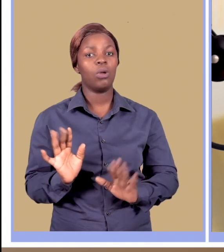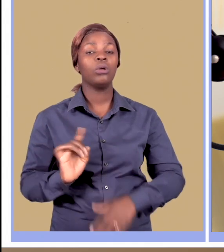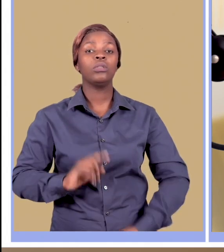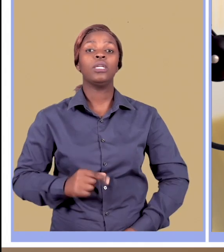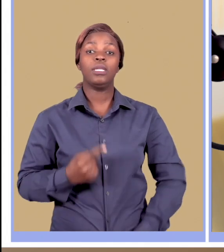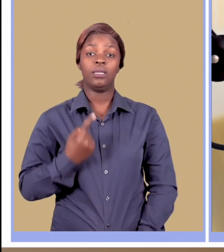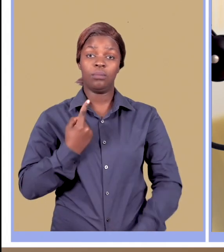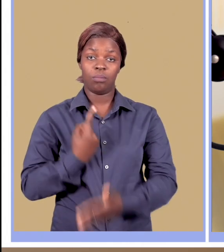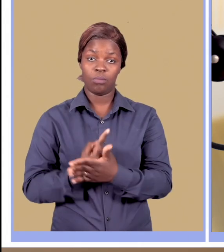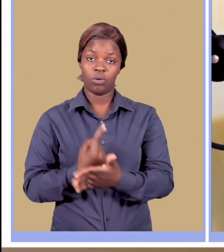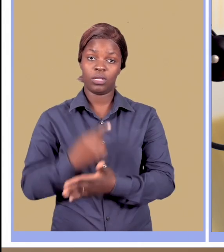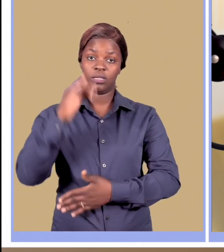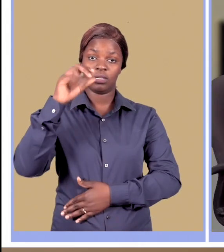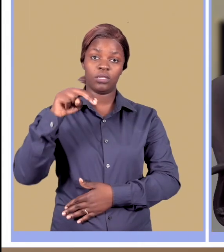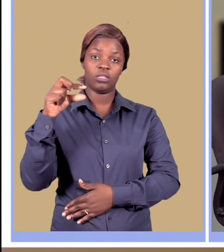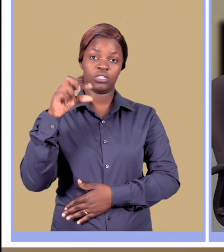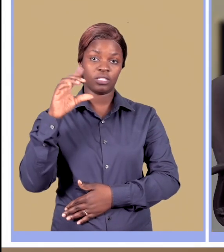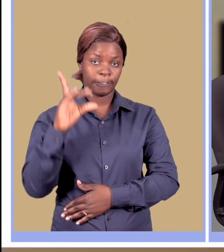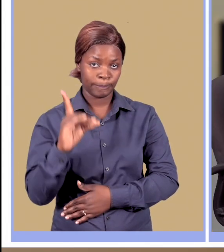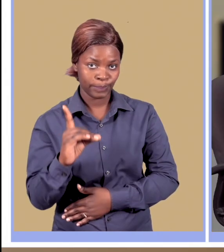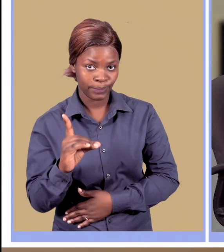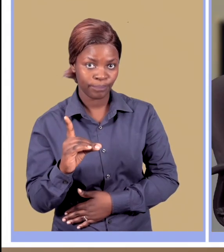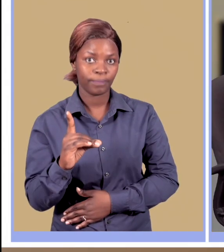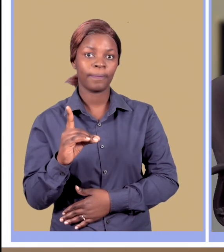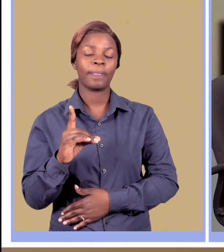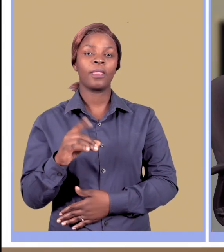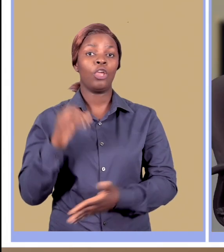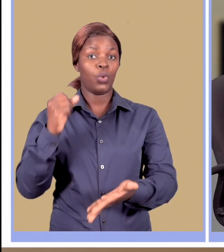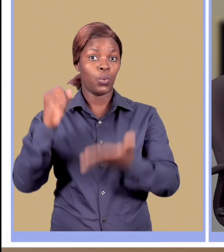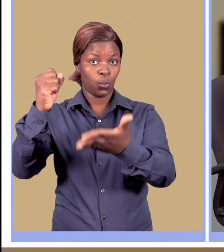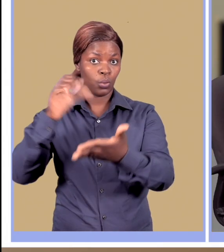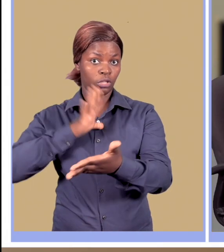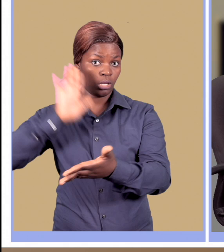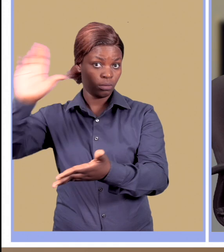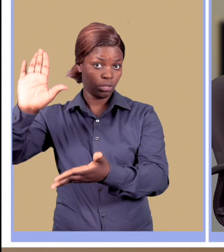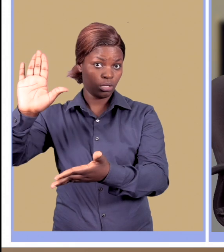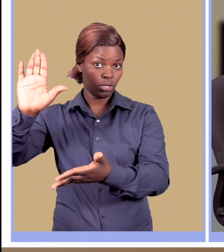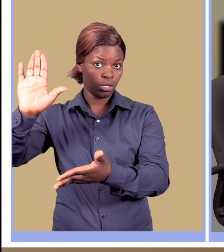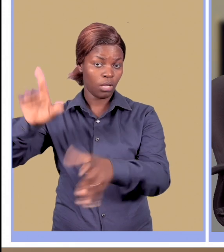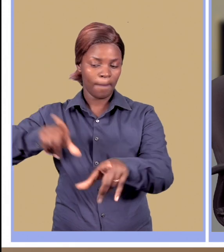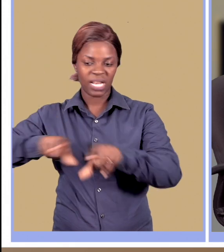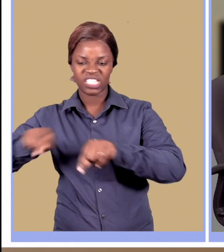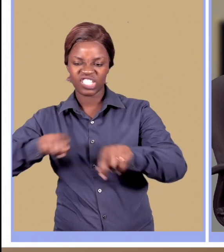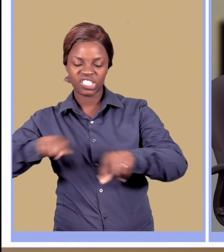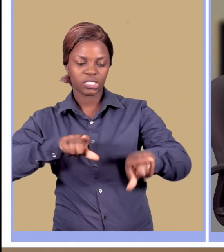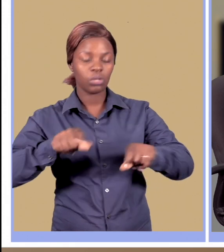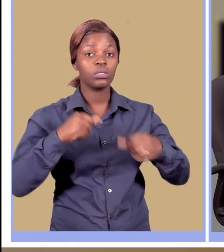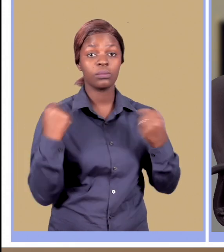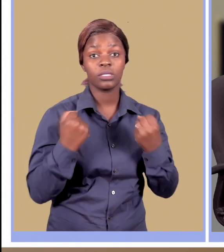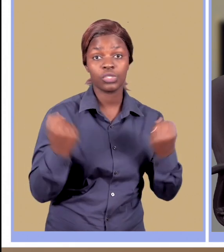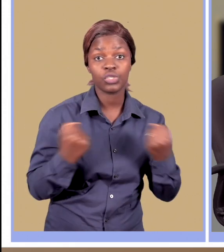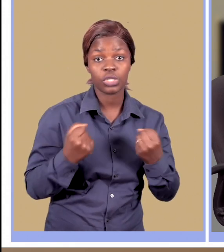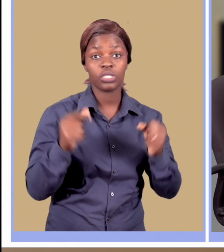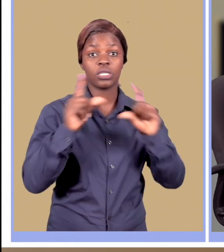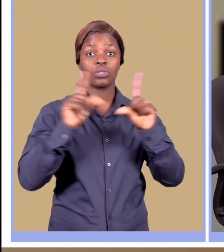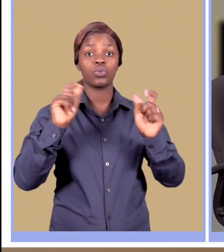sensibilizá-los. Eles estão sensíveis a um orçamento que é alocado para a gestão de